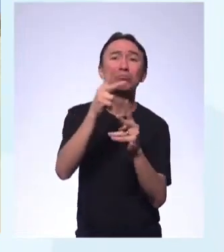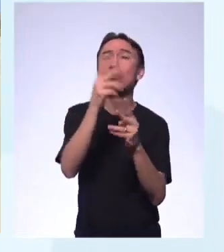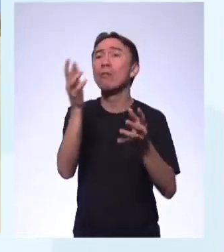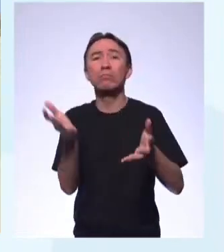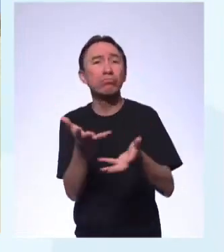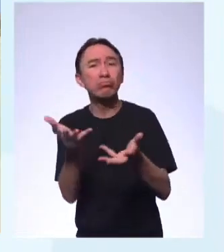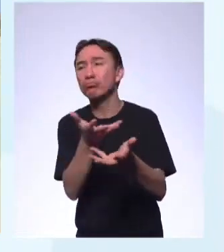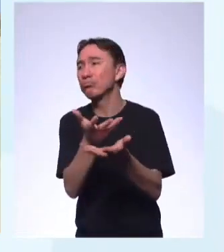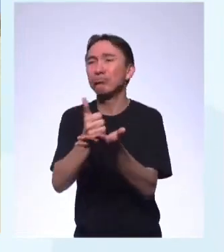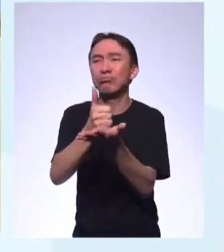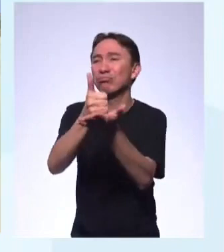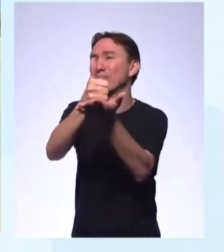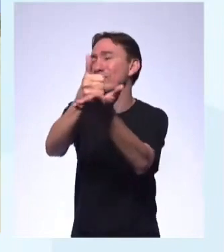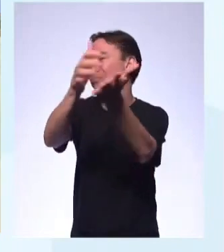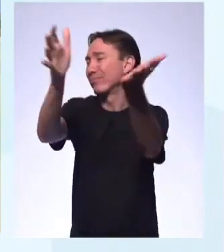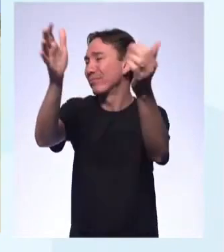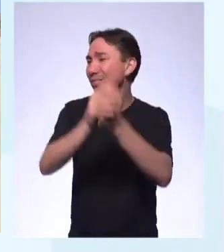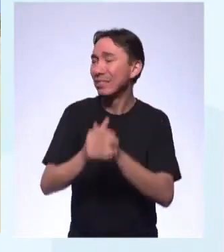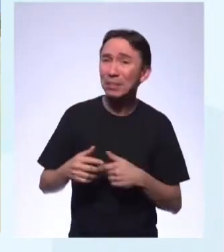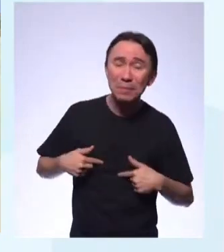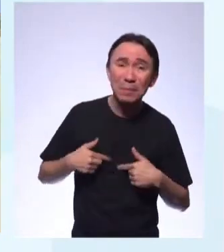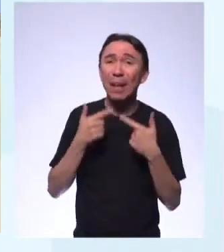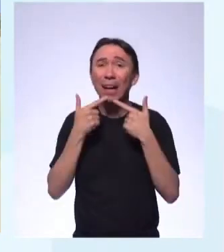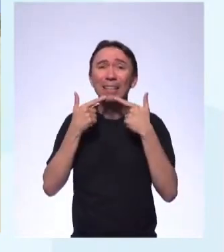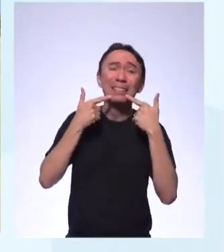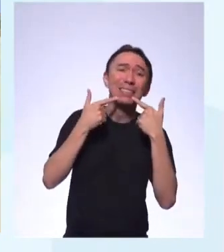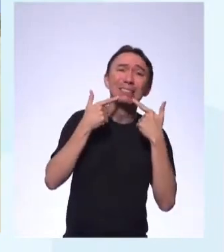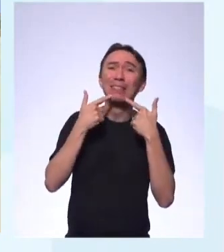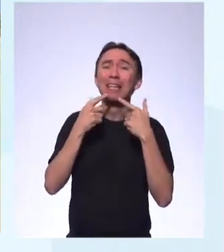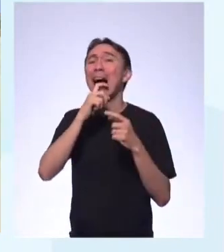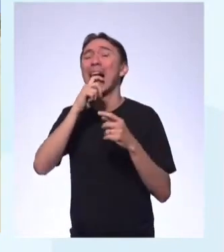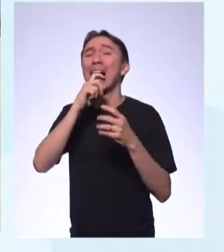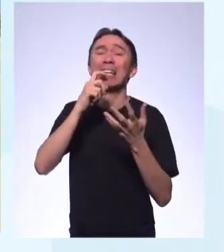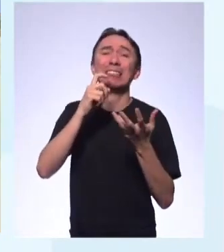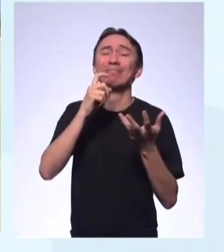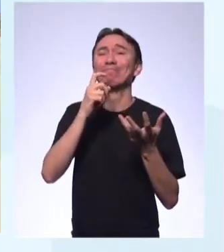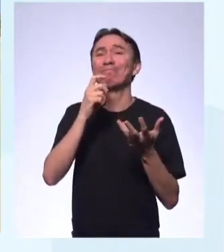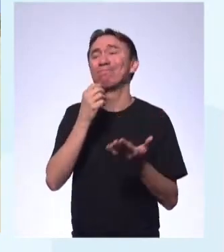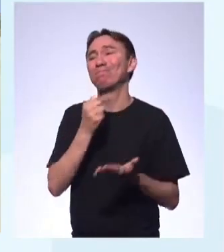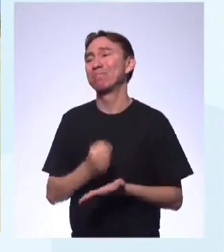braços furiosos levaram e ao meu sorriso invejosos roubaram.